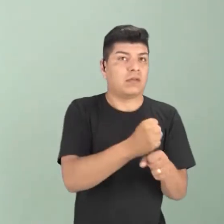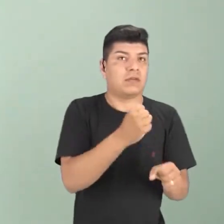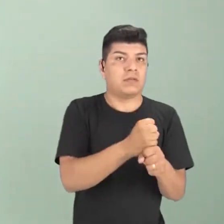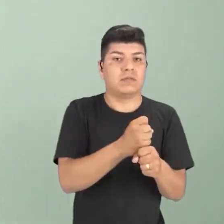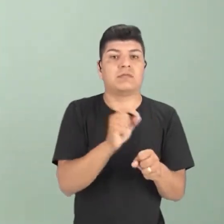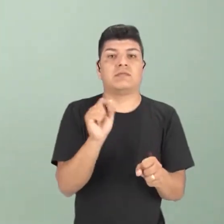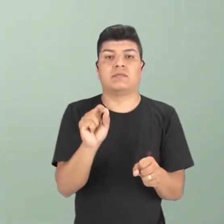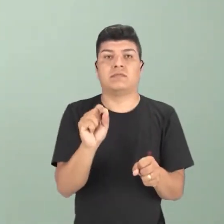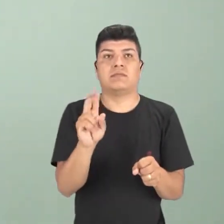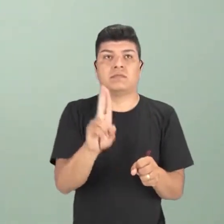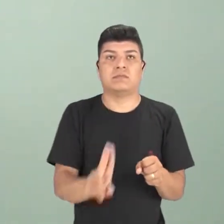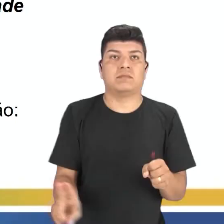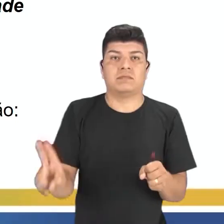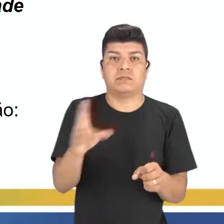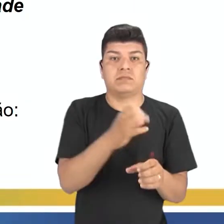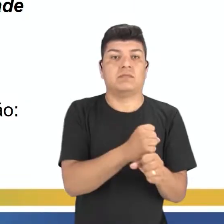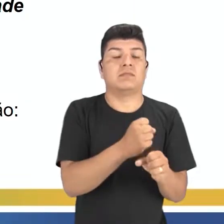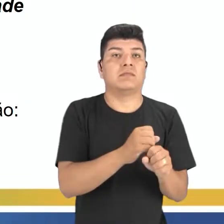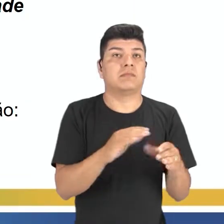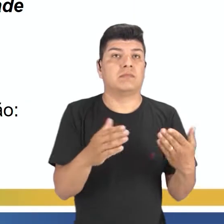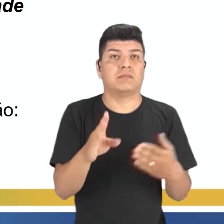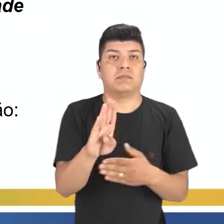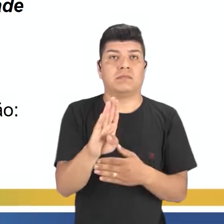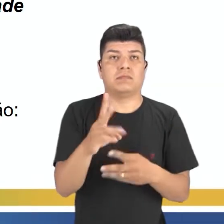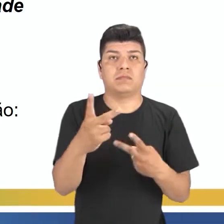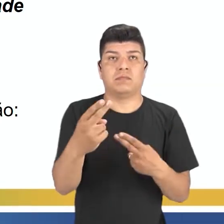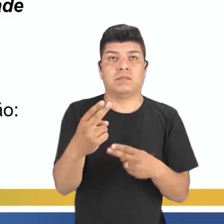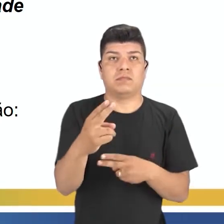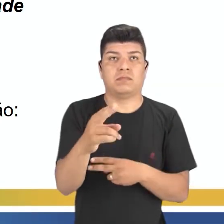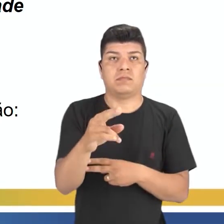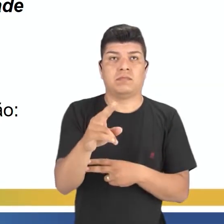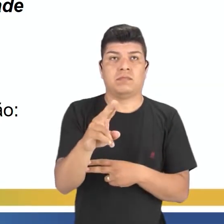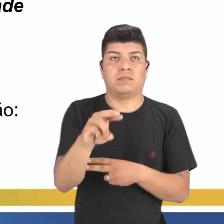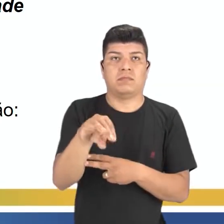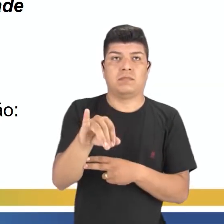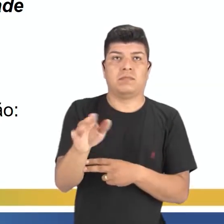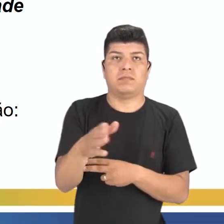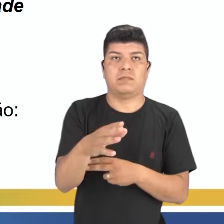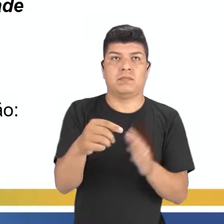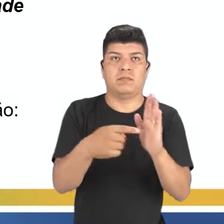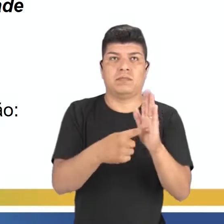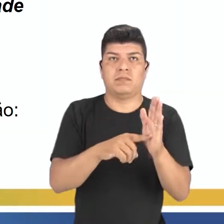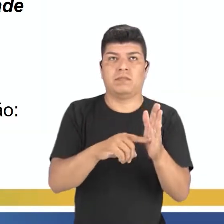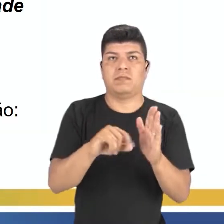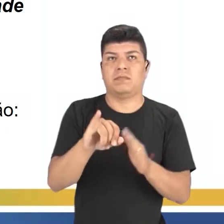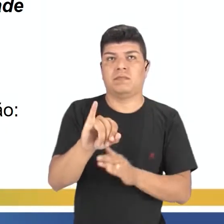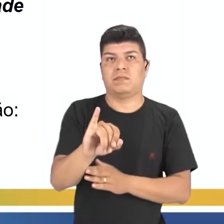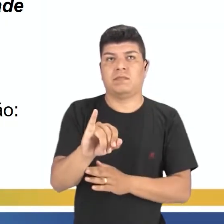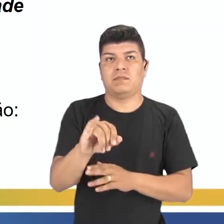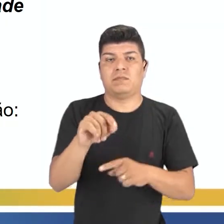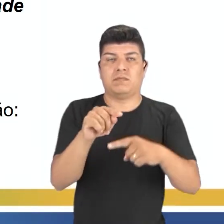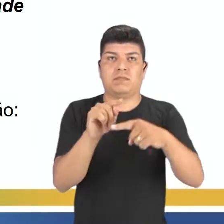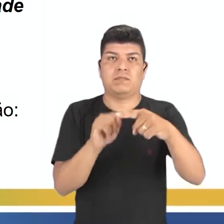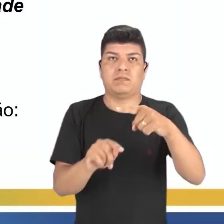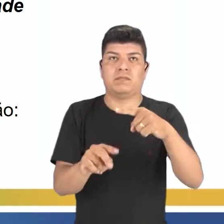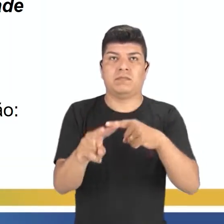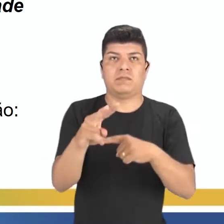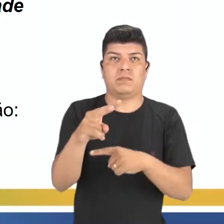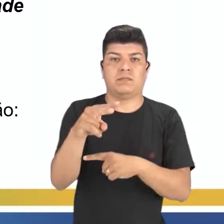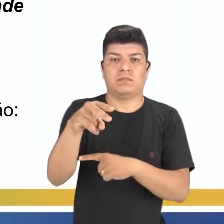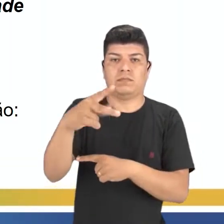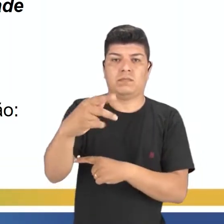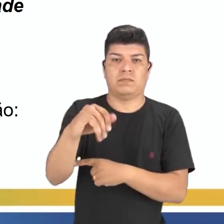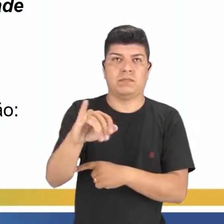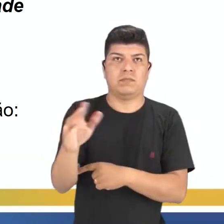campo, a gente utiliza essa equação aqui, ó. B é igual a μ vezes I dividido por 2πr. O que seria esse